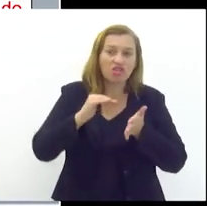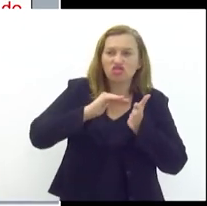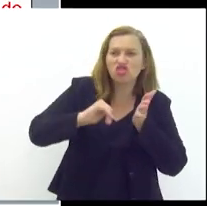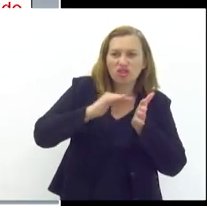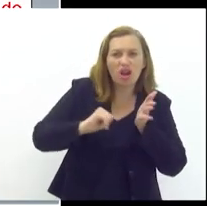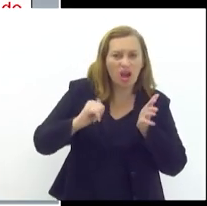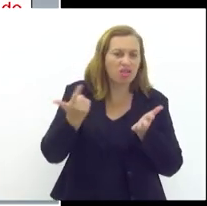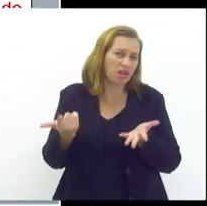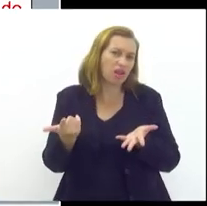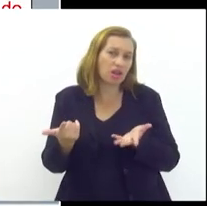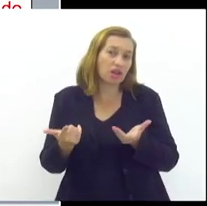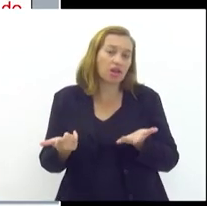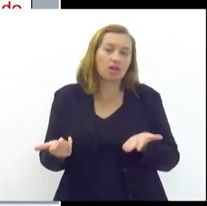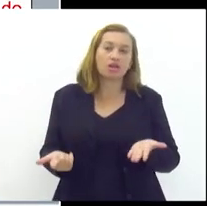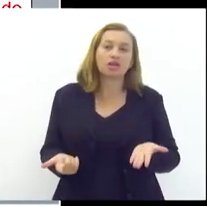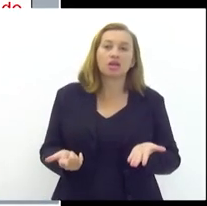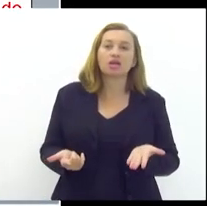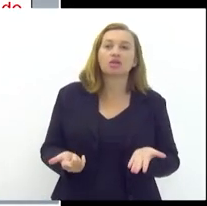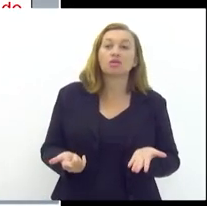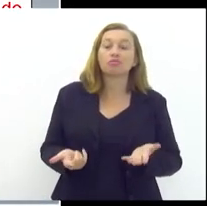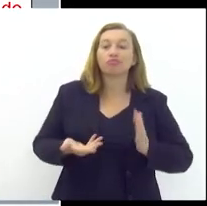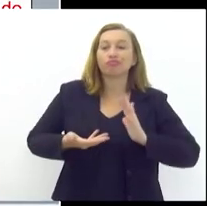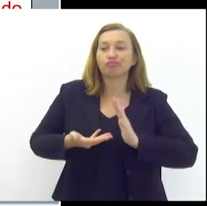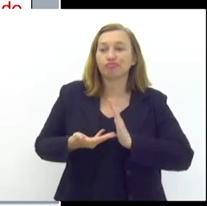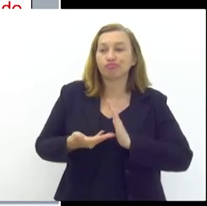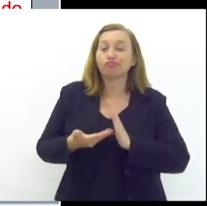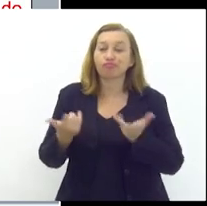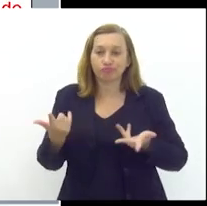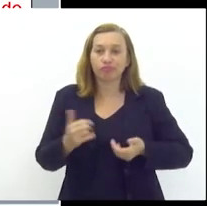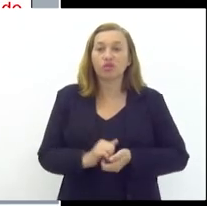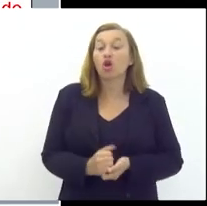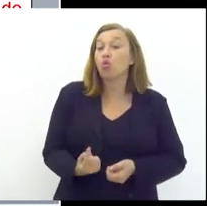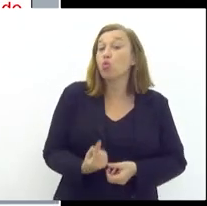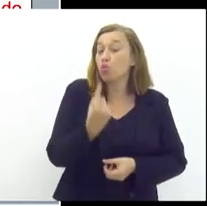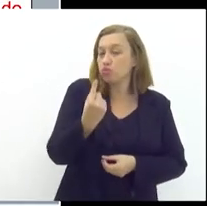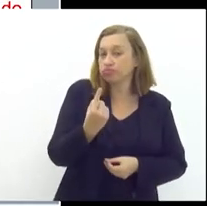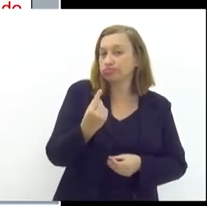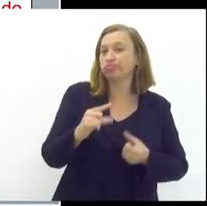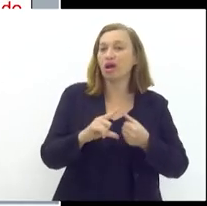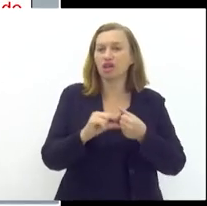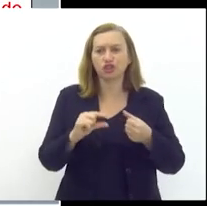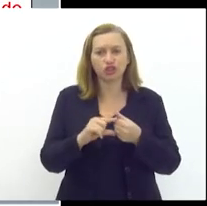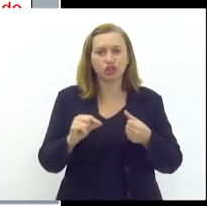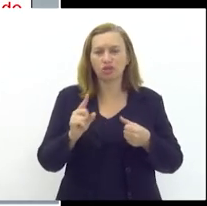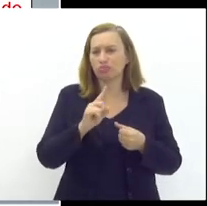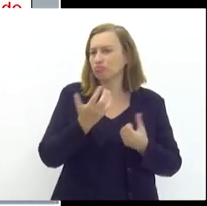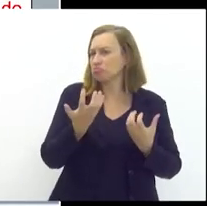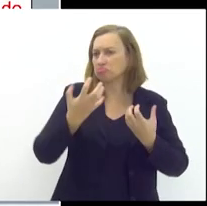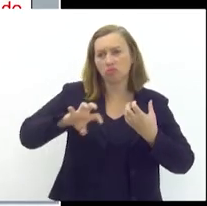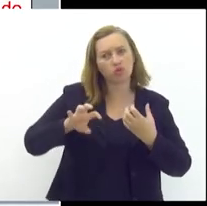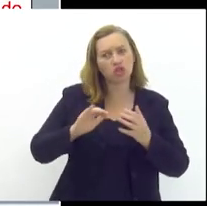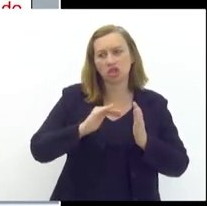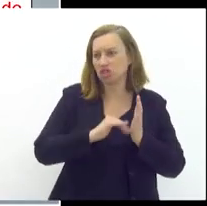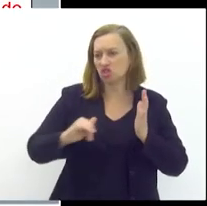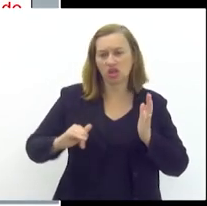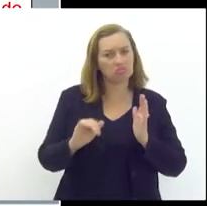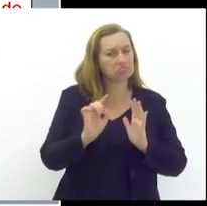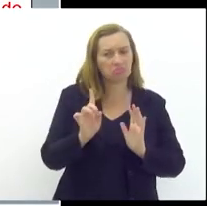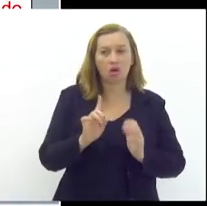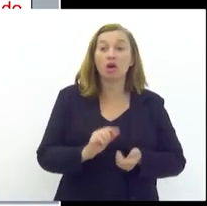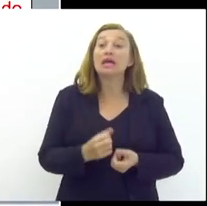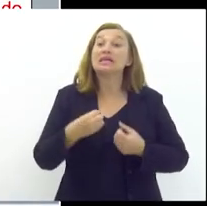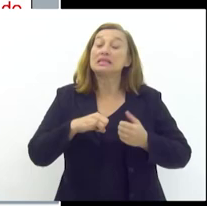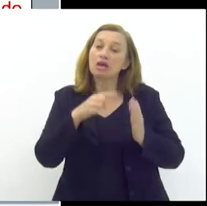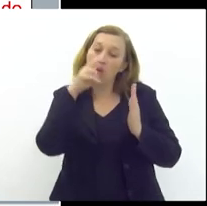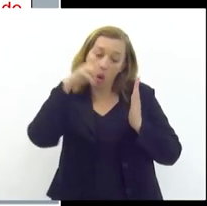esse contrabando que a câmara botou é o único artigo que eu gostaria que eu não fosse tirado porque você